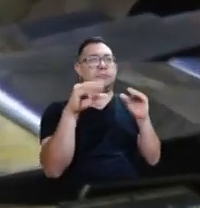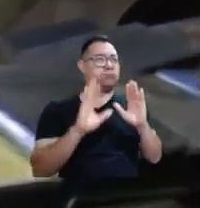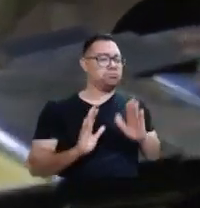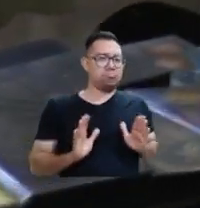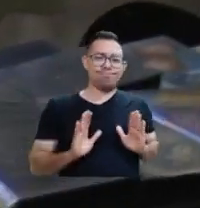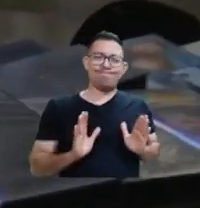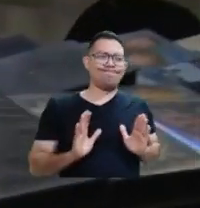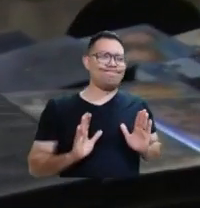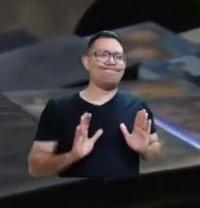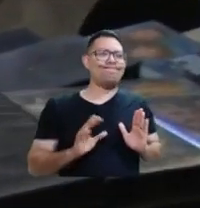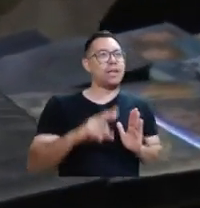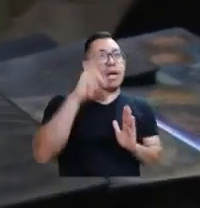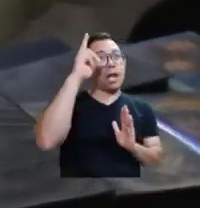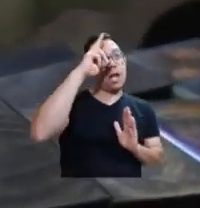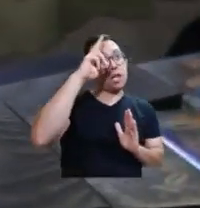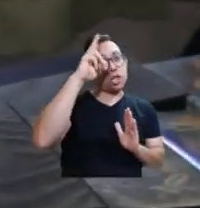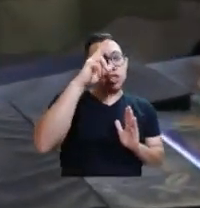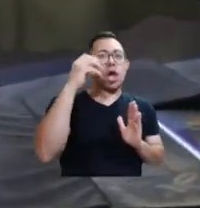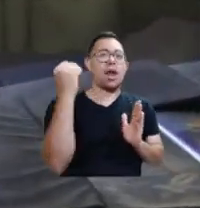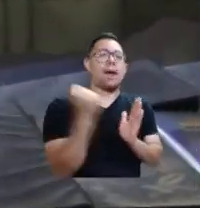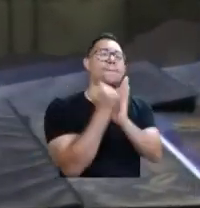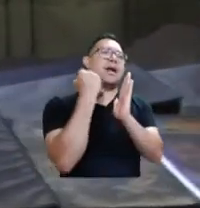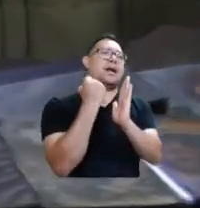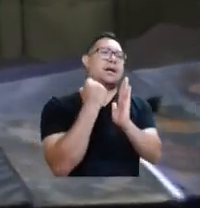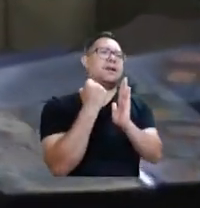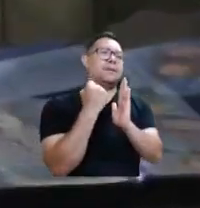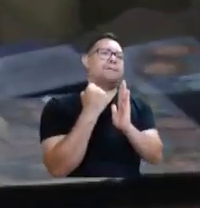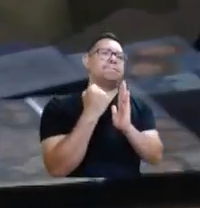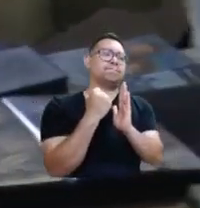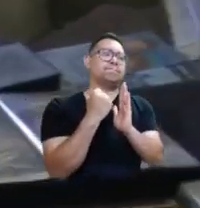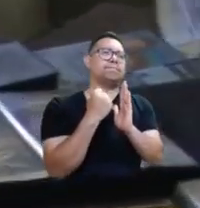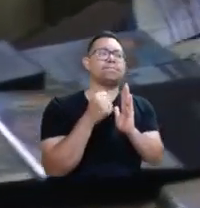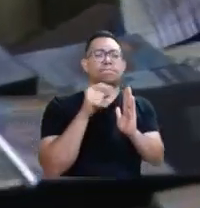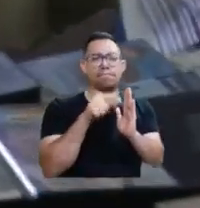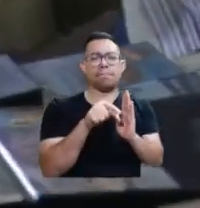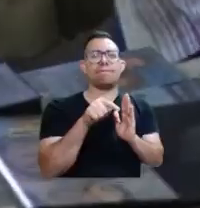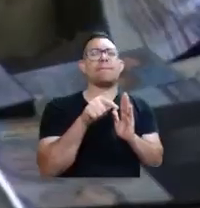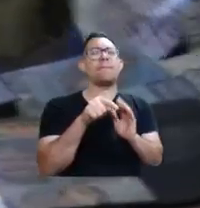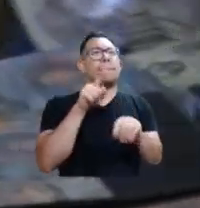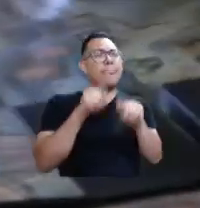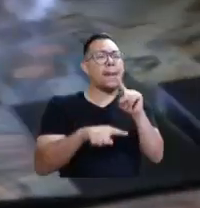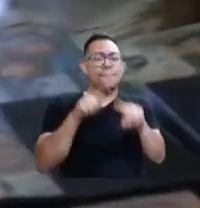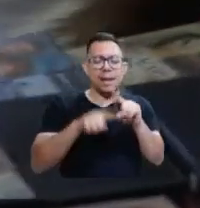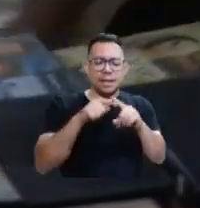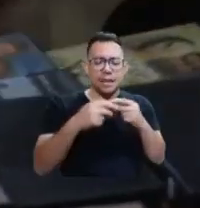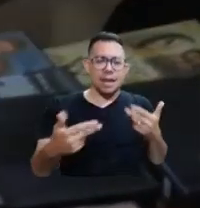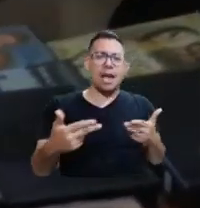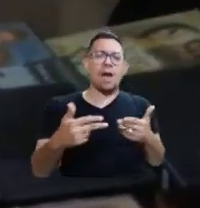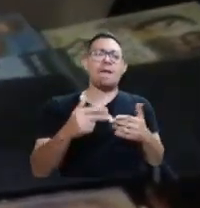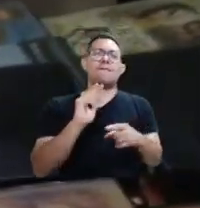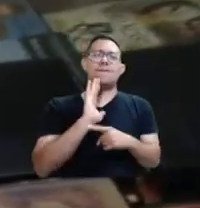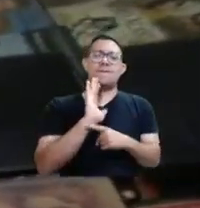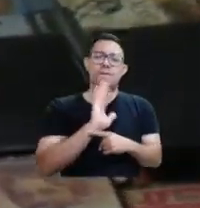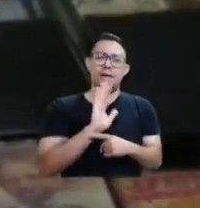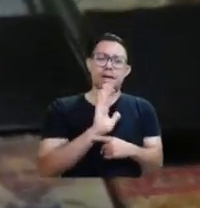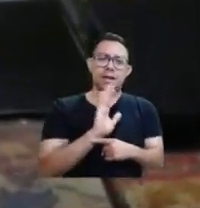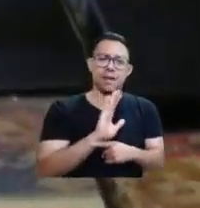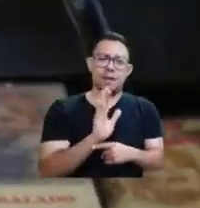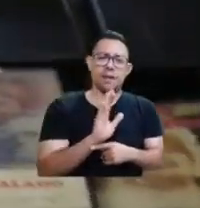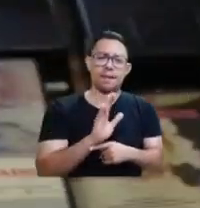nesse processo tudo empoeirado, mas isso não tem preço, né? Esse encontro ali com